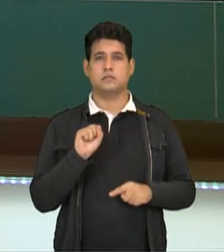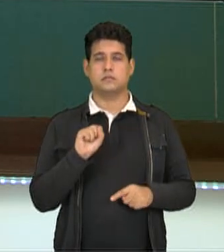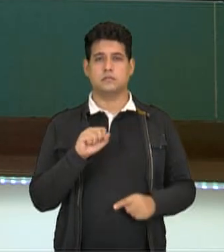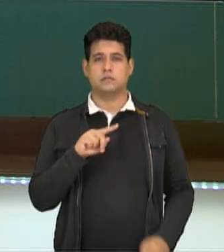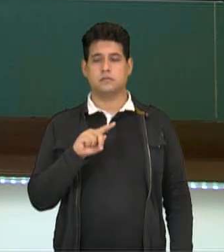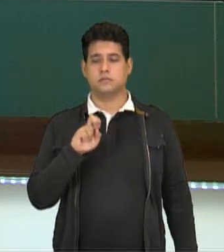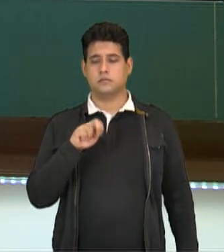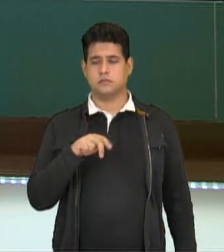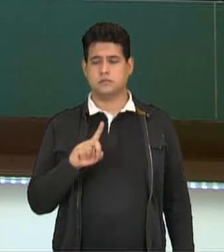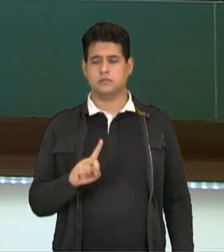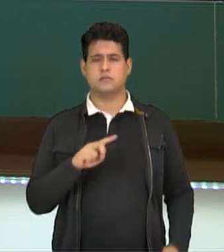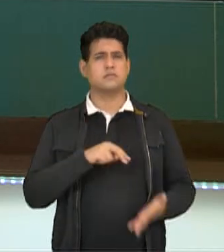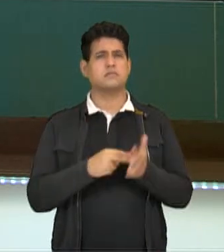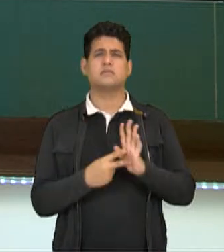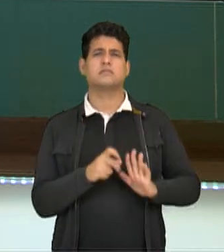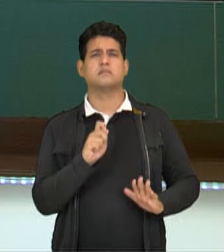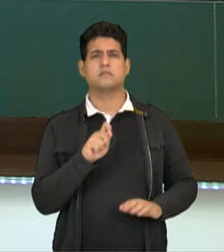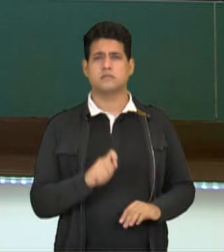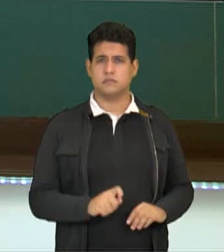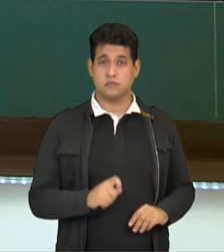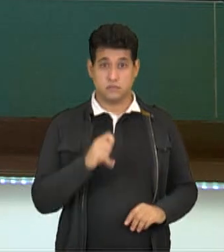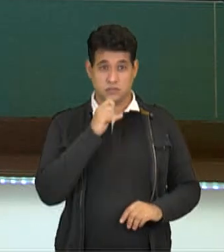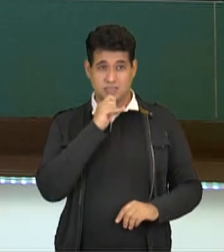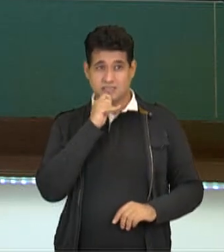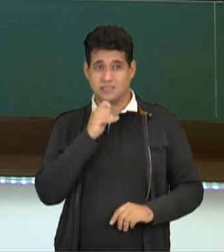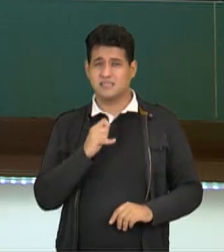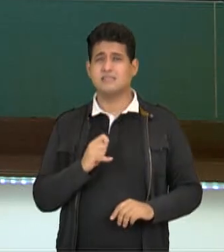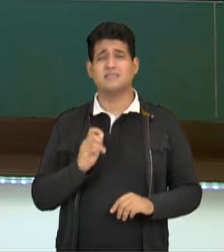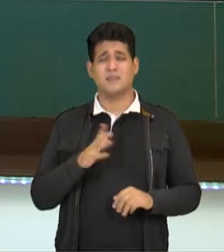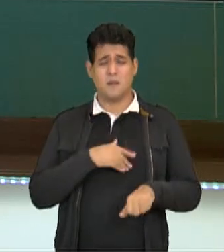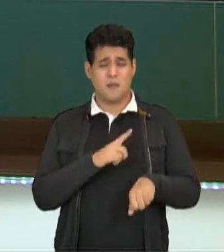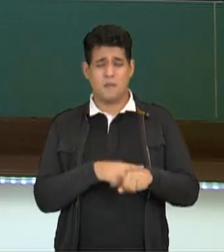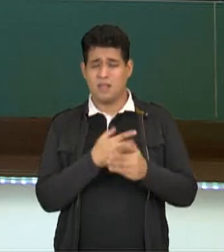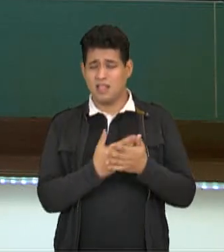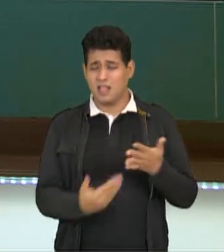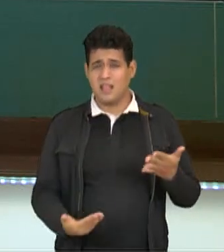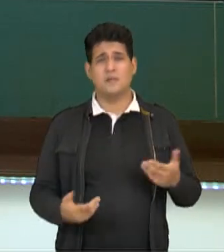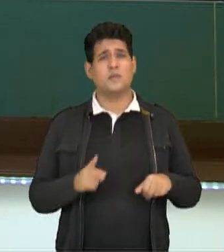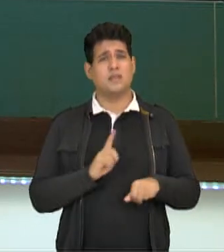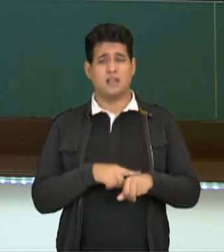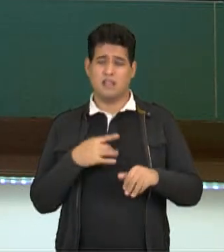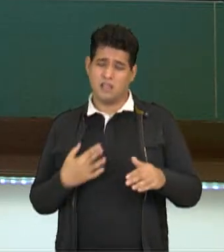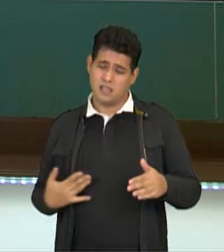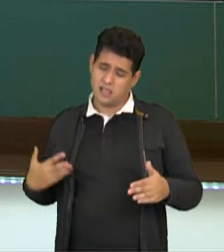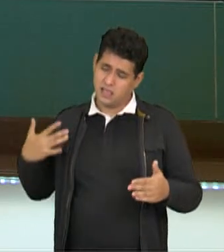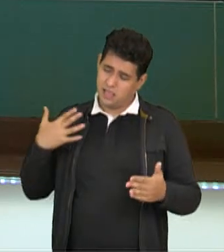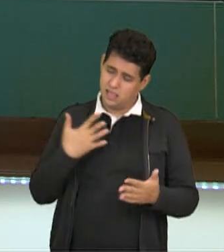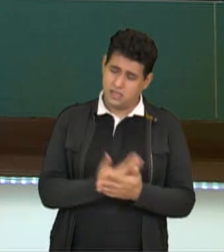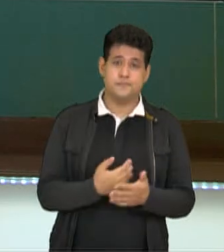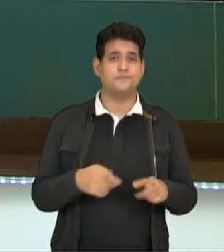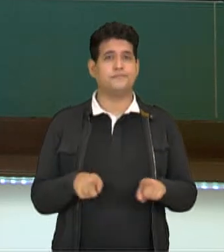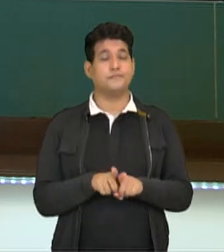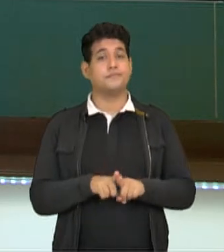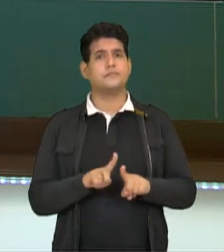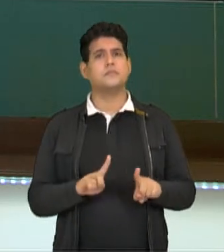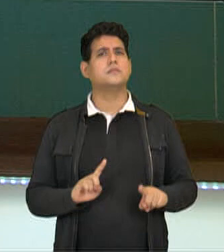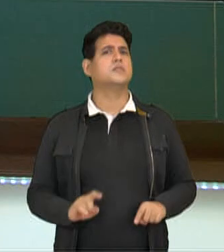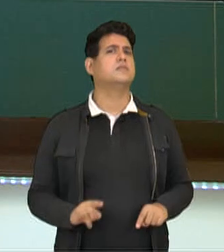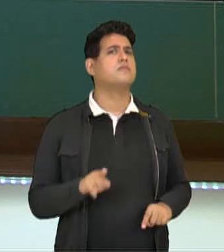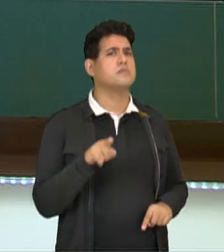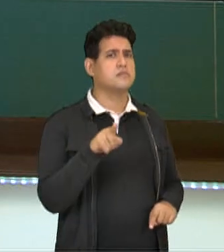O verbo spend significa assim, gastar o meu tempo, passar o tempo. Então, se